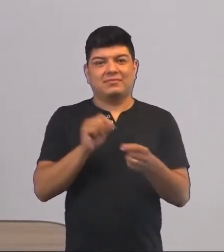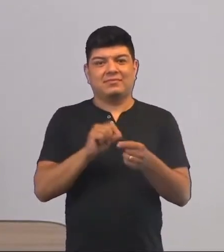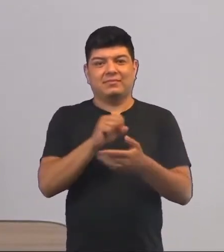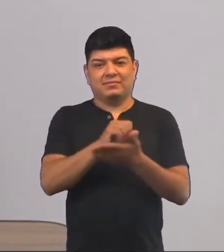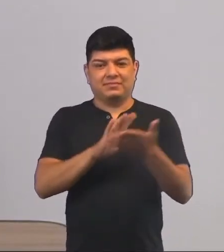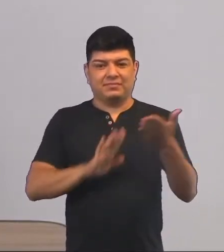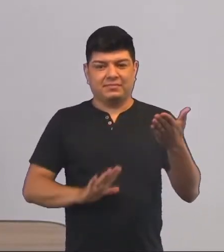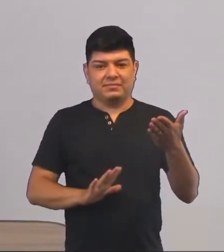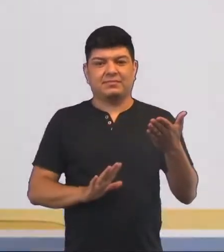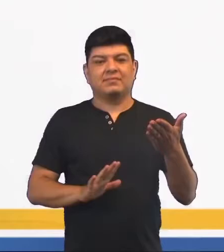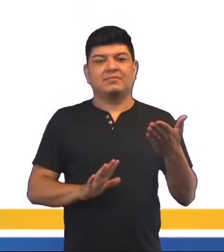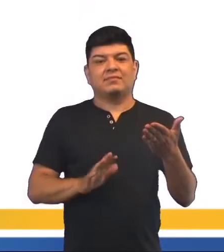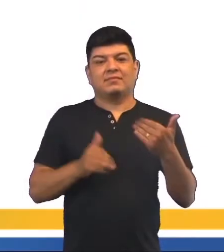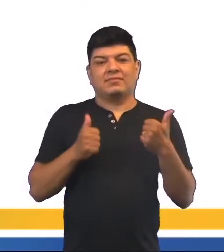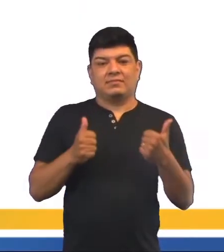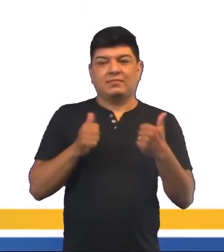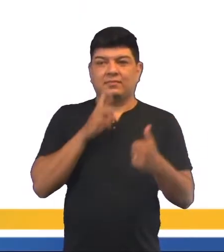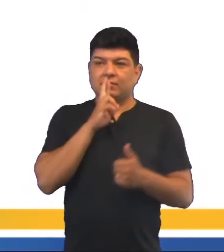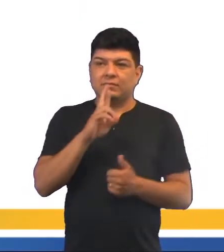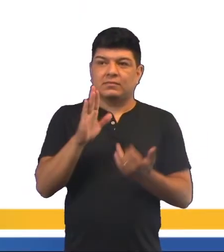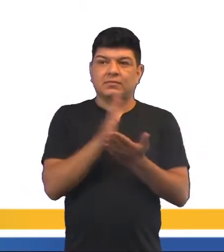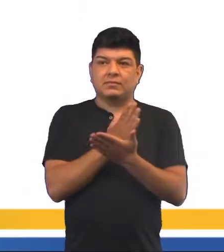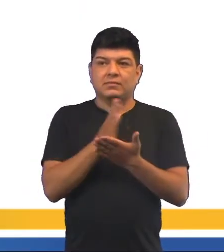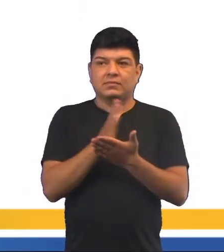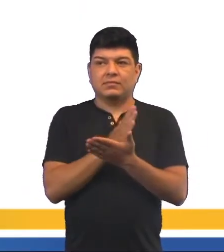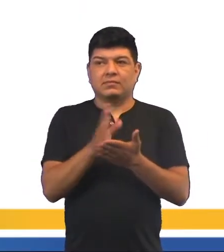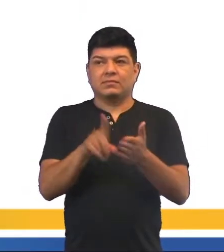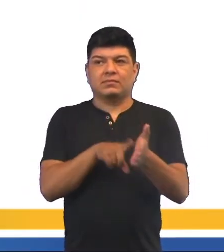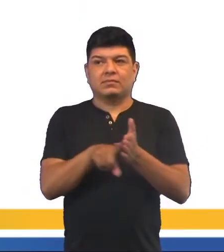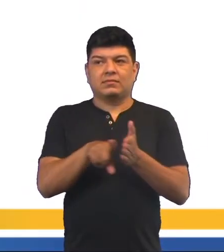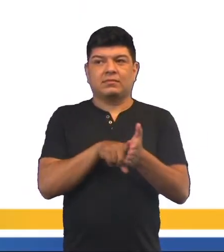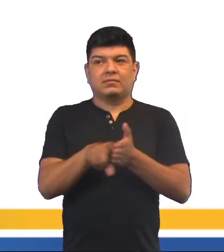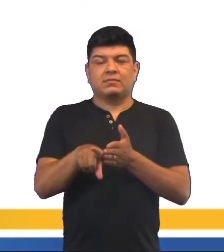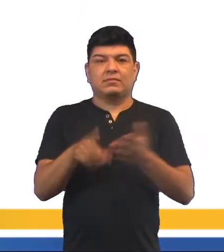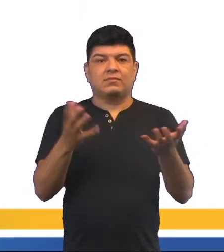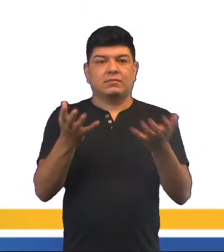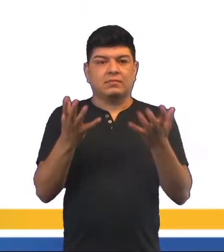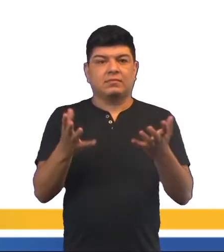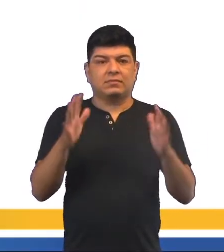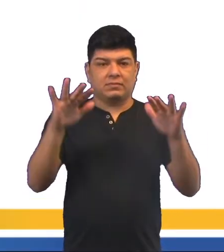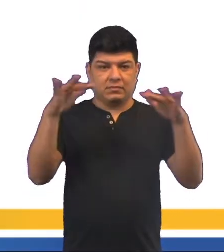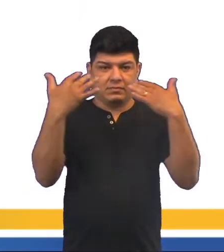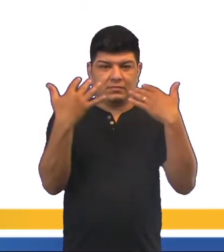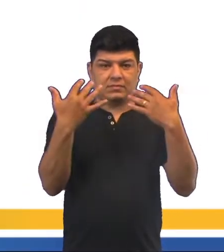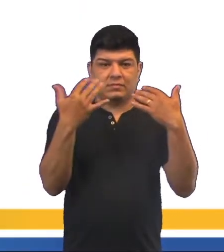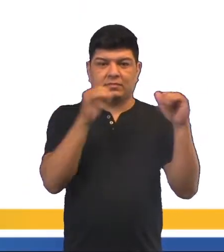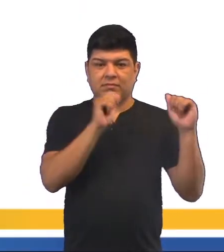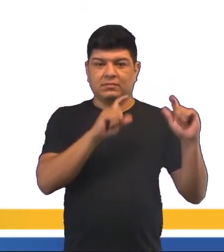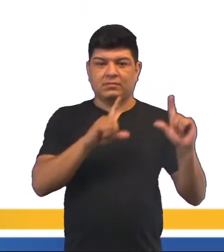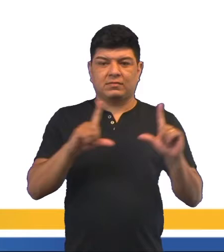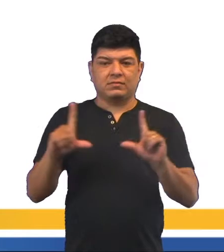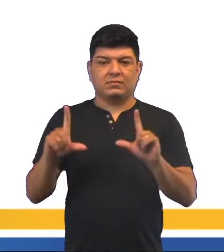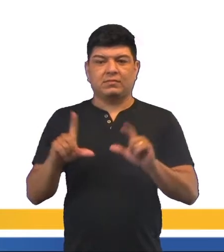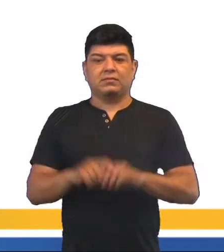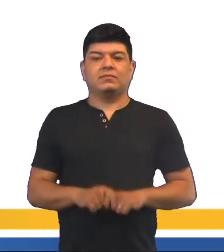uma atividadezinha, resolver algumas situações, problemas, e eu quero que você acompanhe comigo aí na